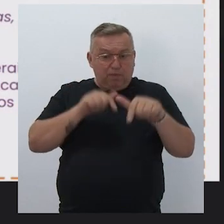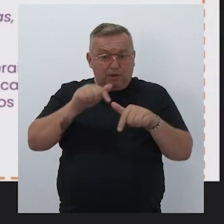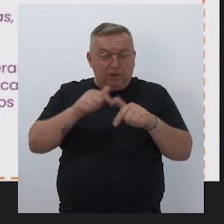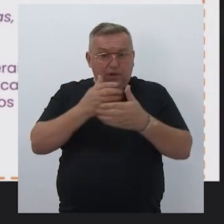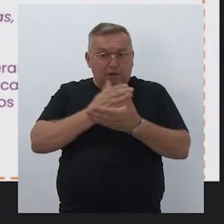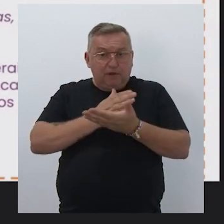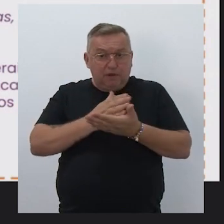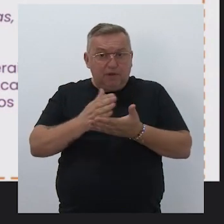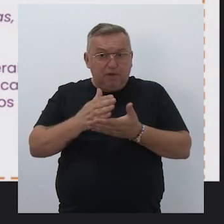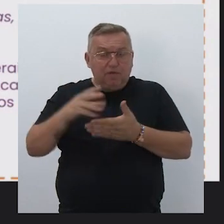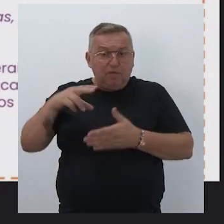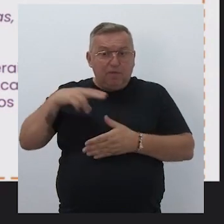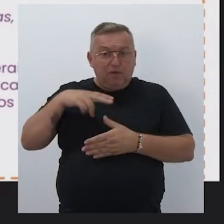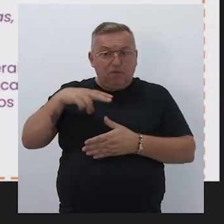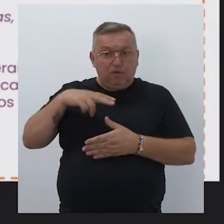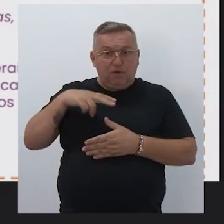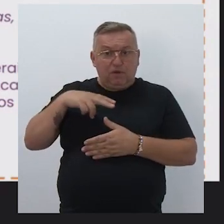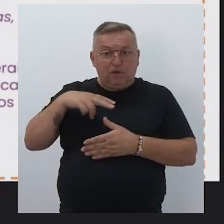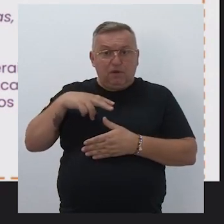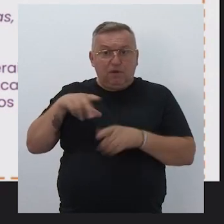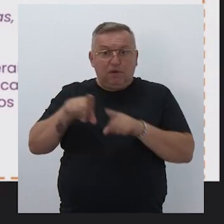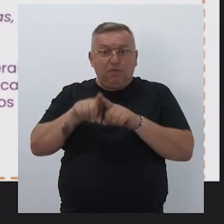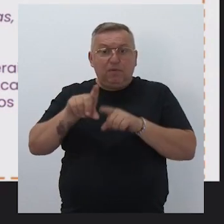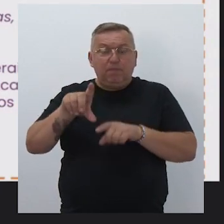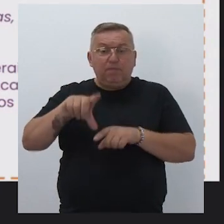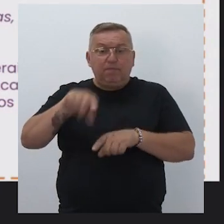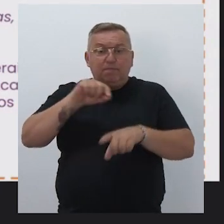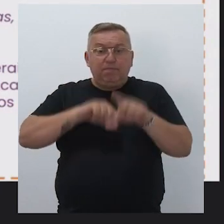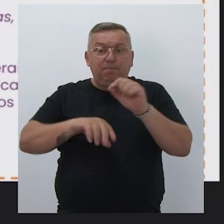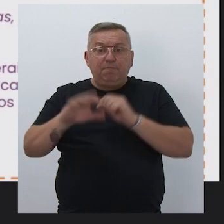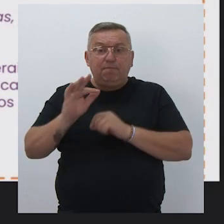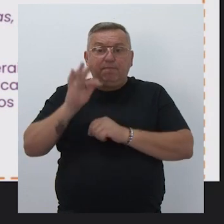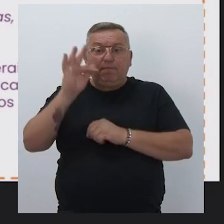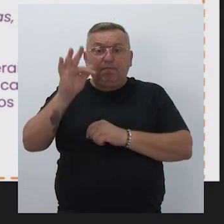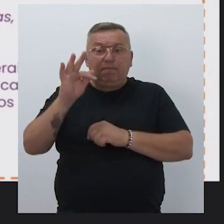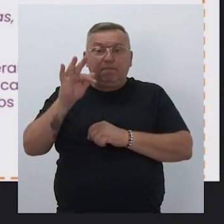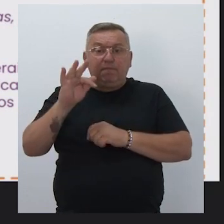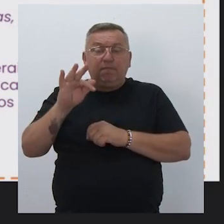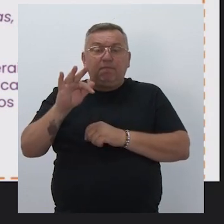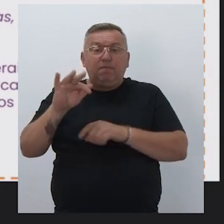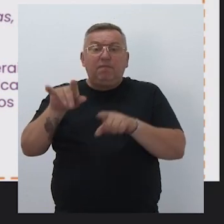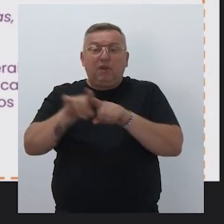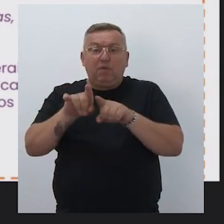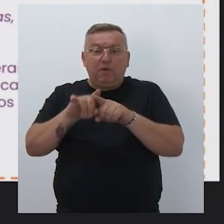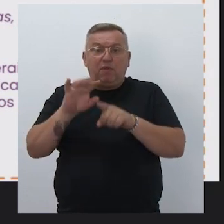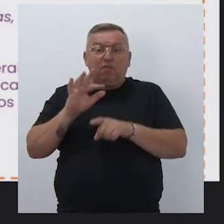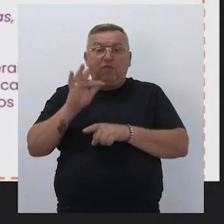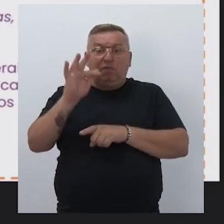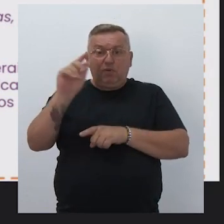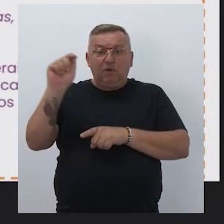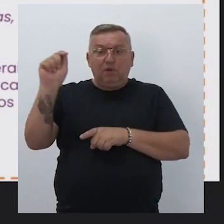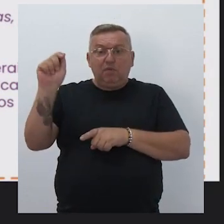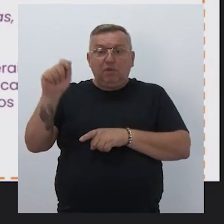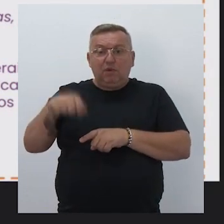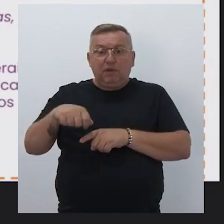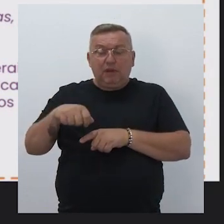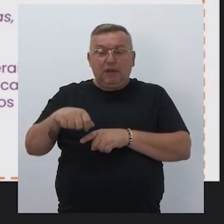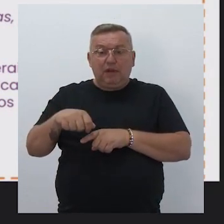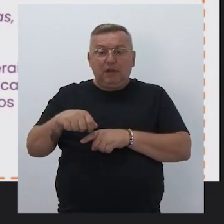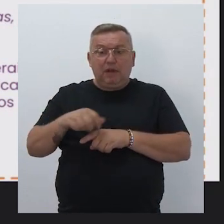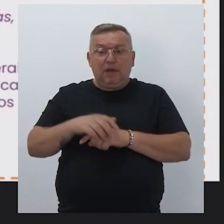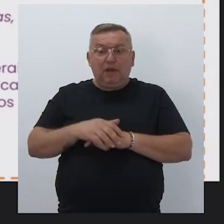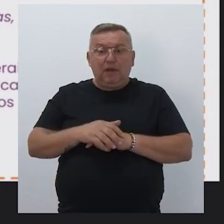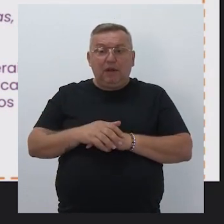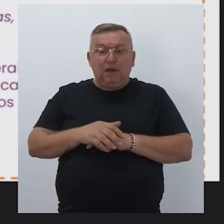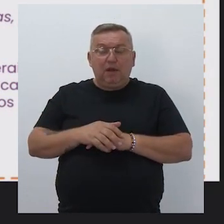iniciativas pessoais de decisão de futuro, futuro que pode ser acadêmico, futuro